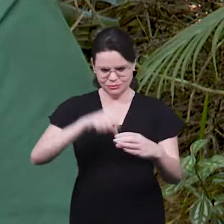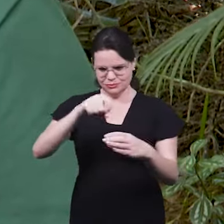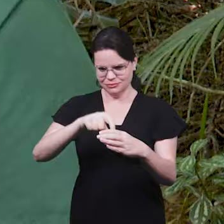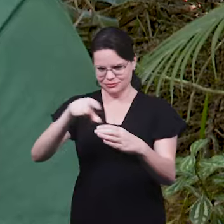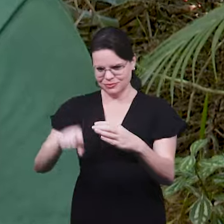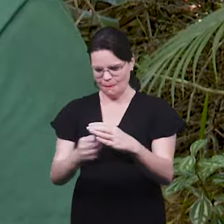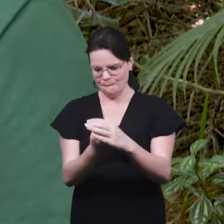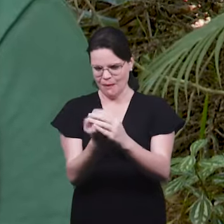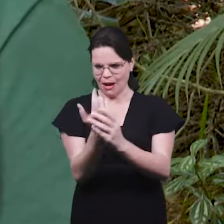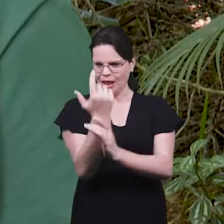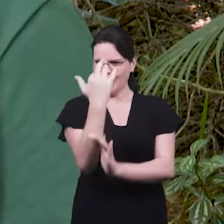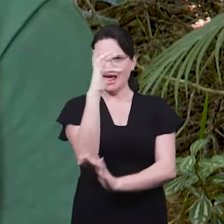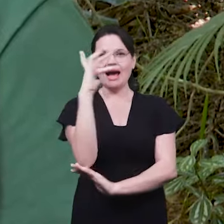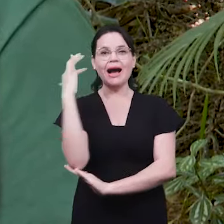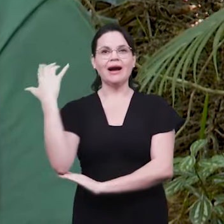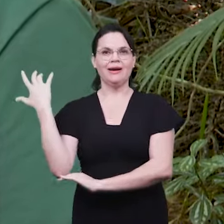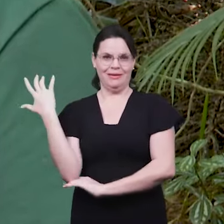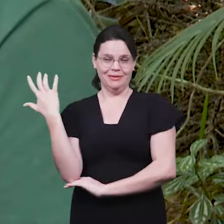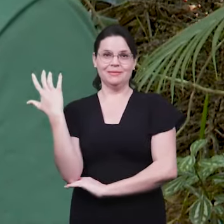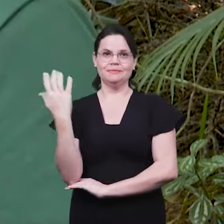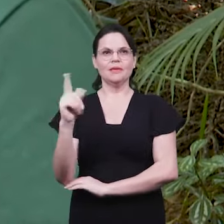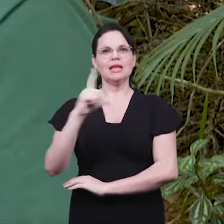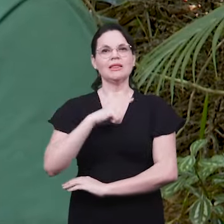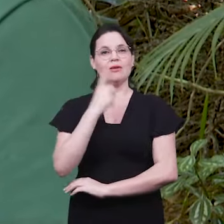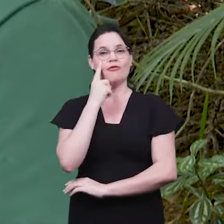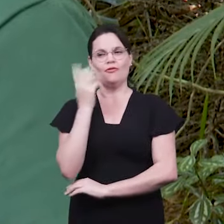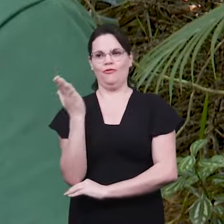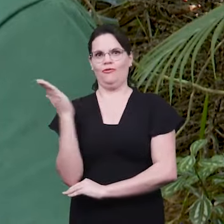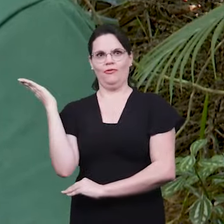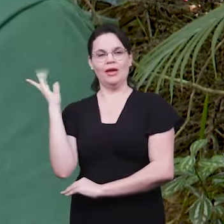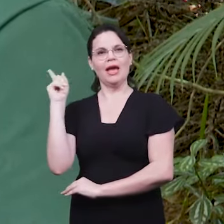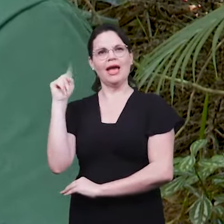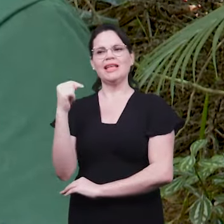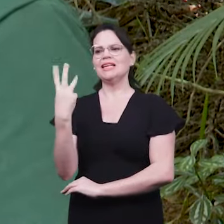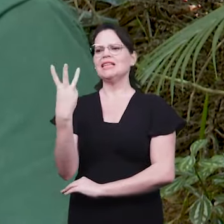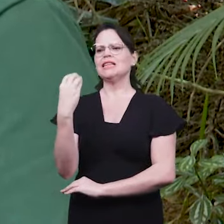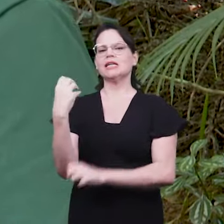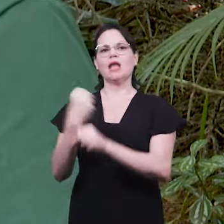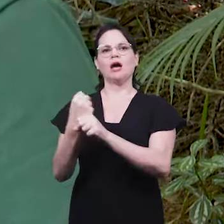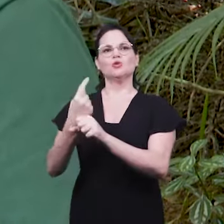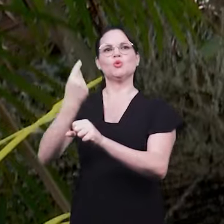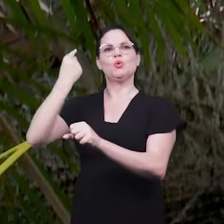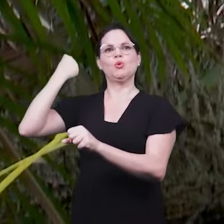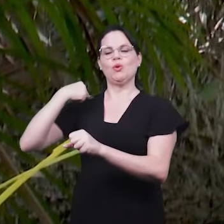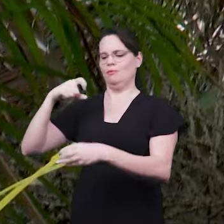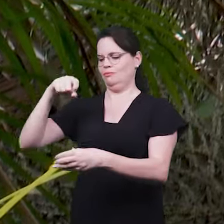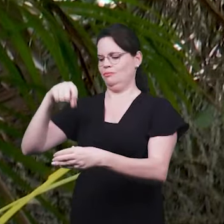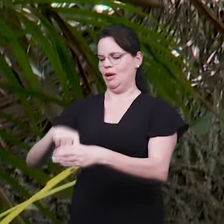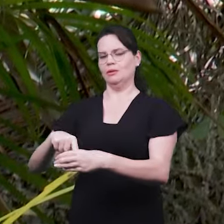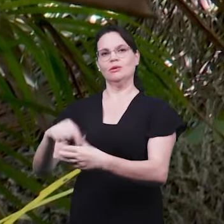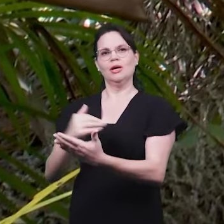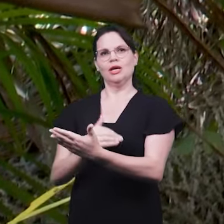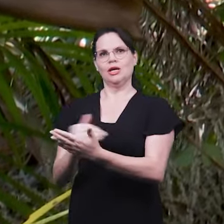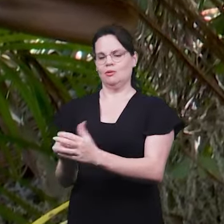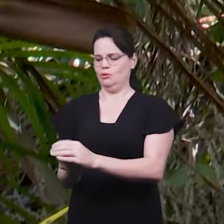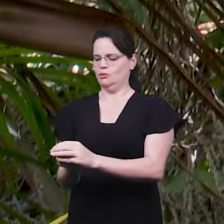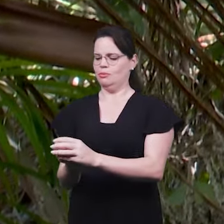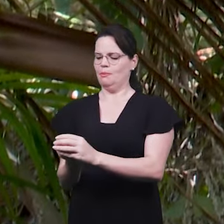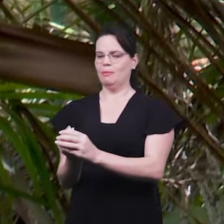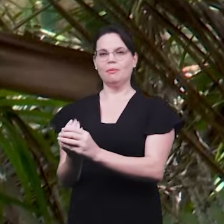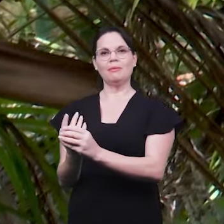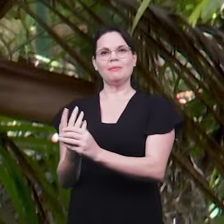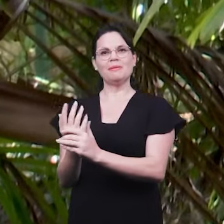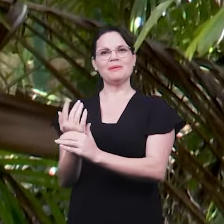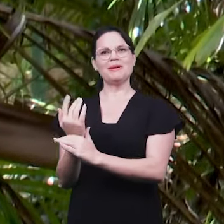estamos aqui próximo de uma planta que nós plantamos há mais de 30 anos atrás, e nós fazemos